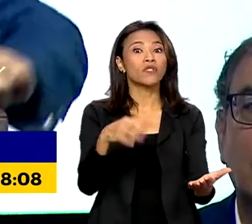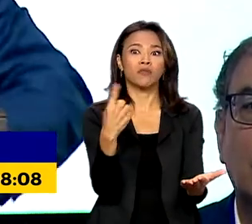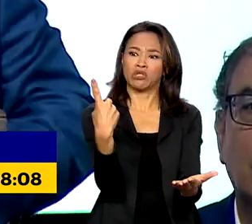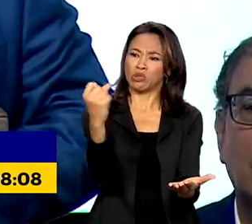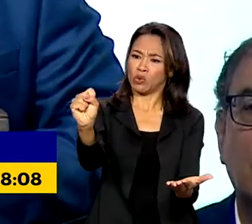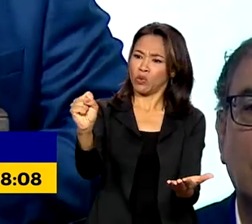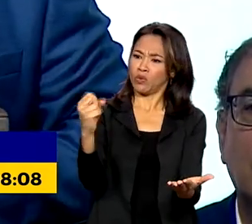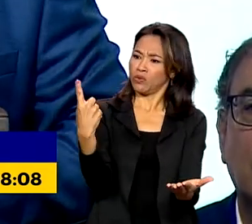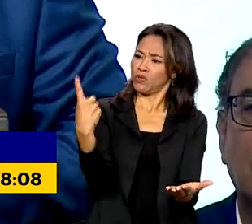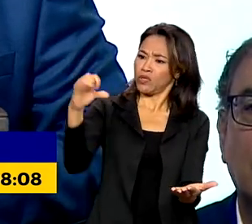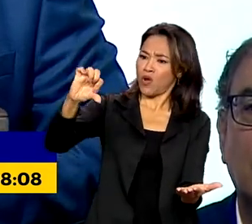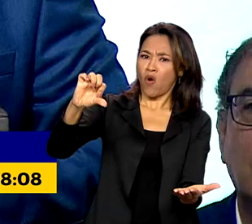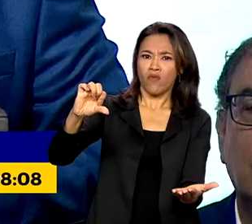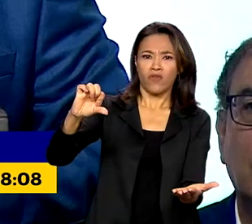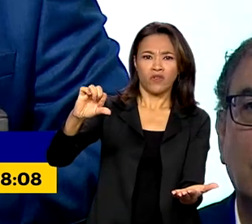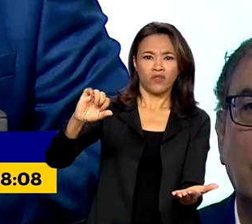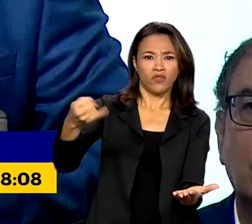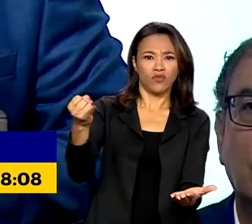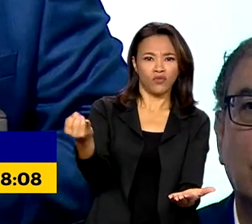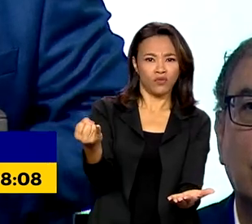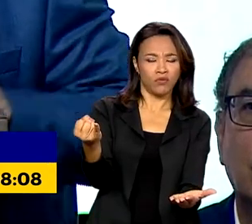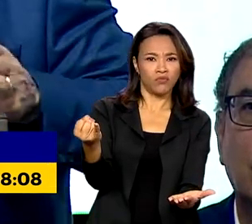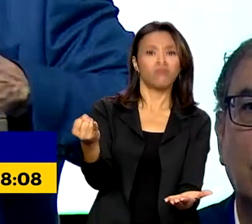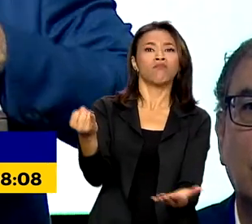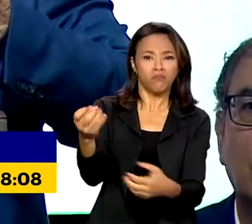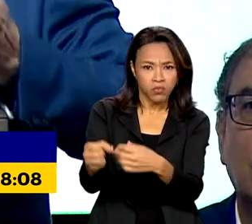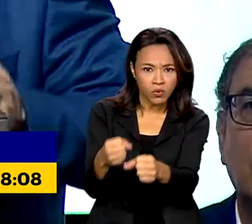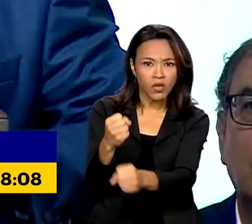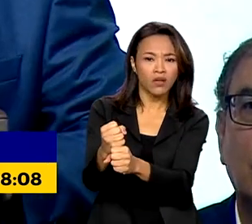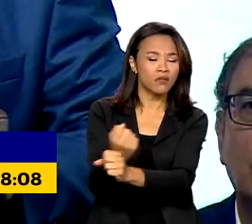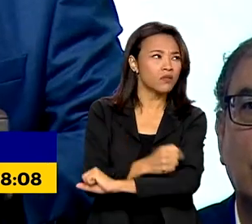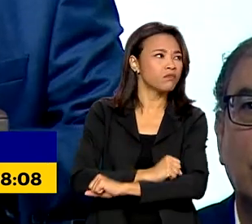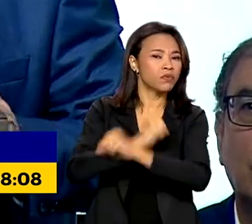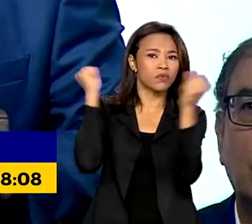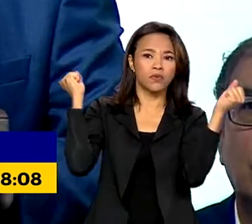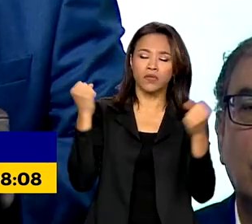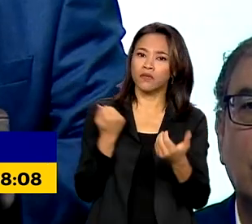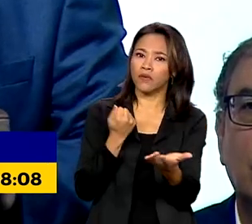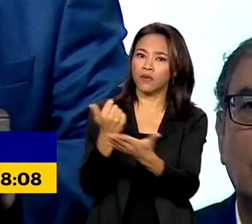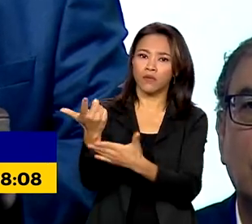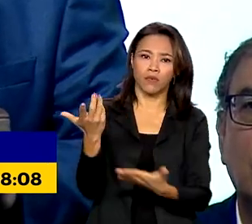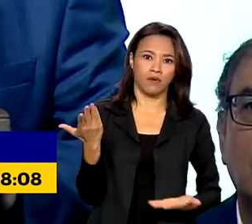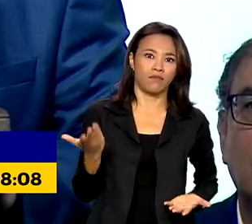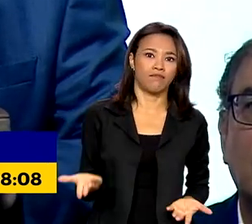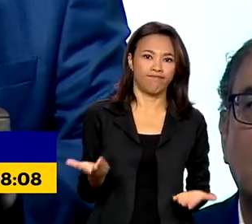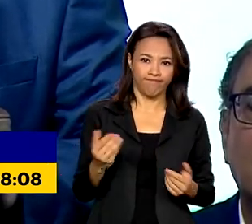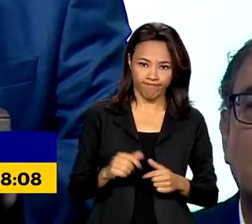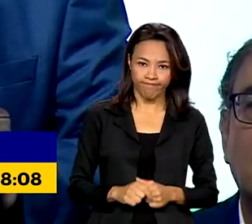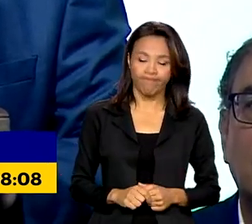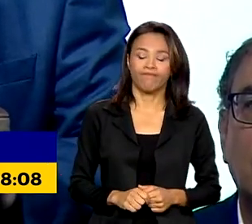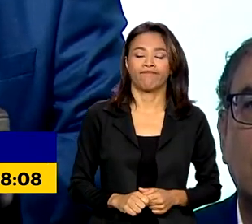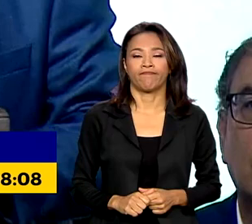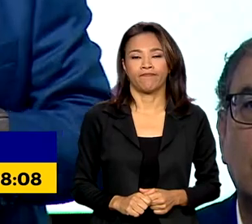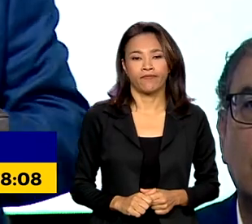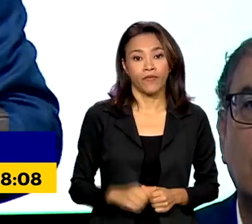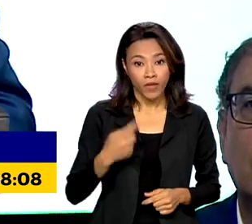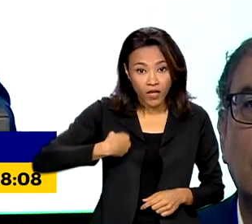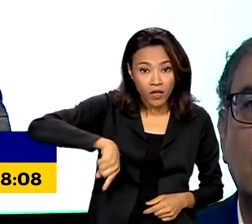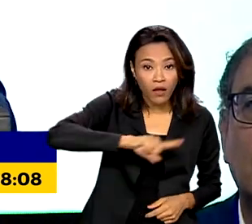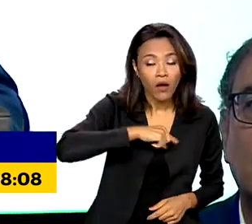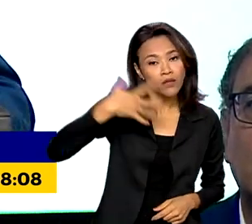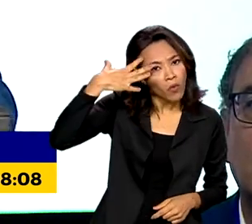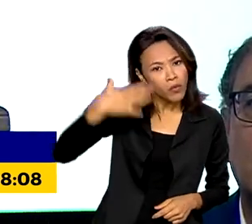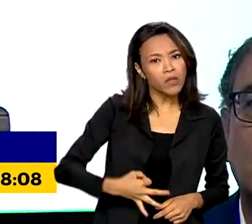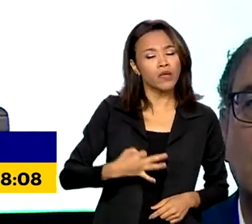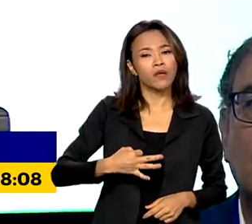18, 19% ao ano. Está praticamente impossível as pessoas comprarem. E nós